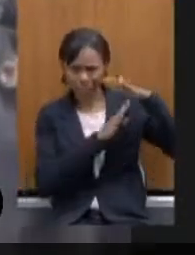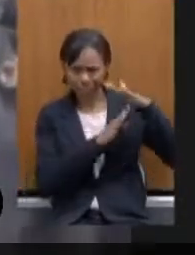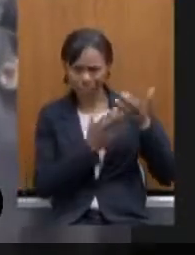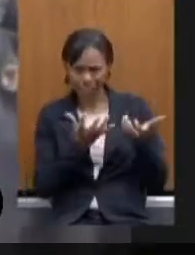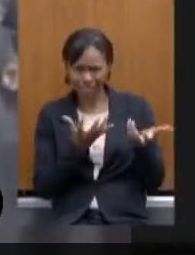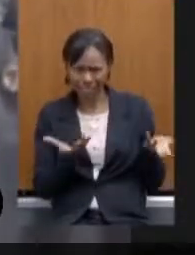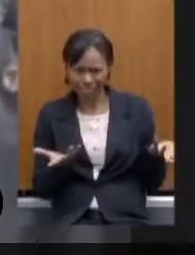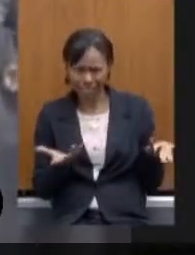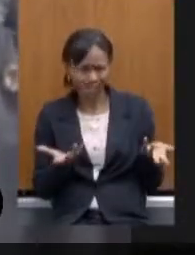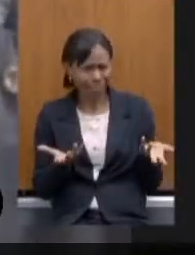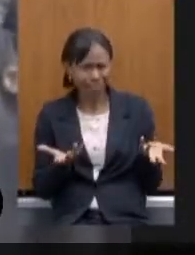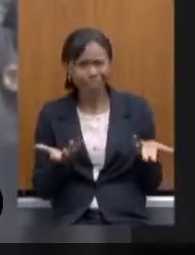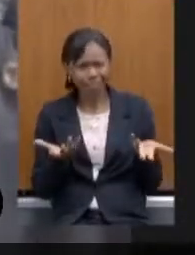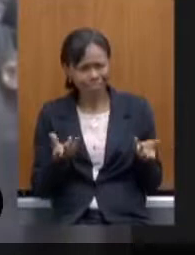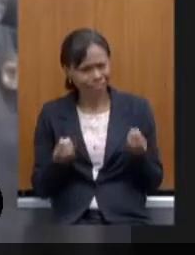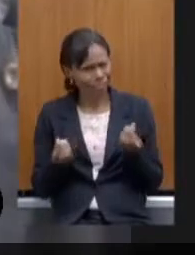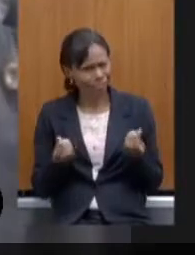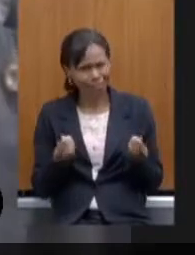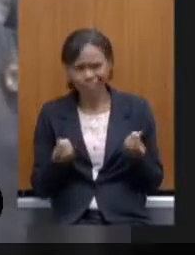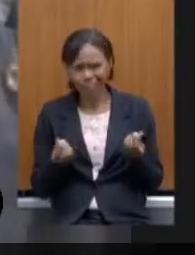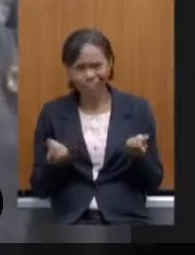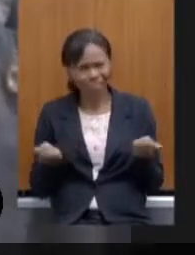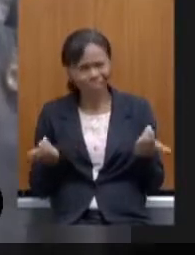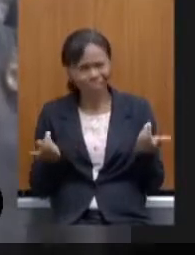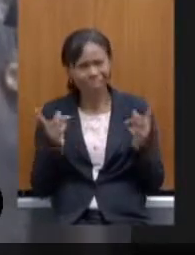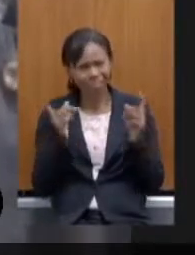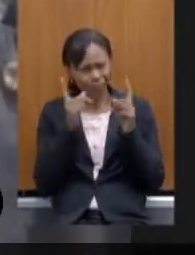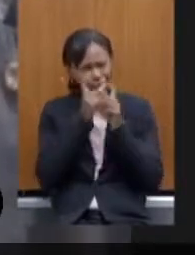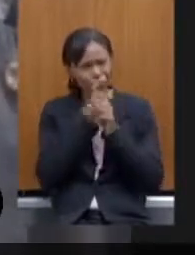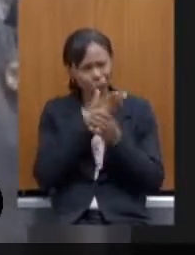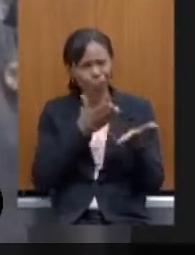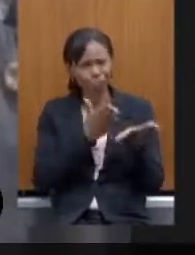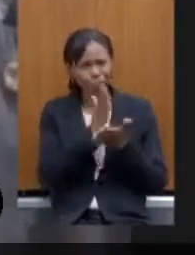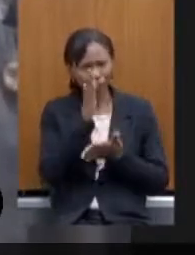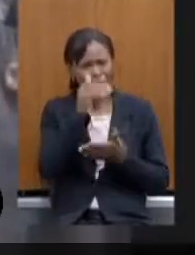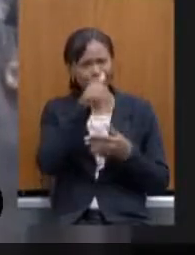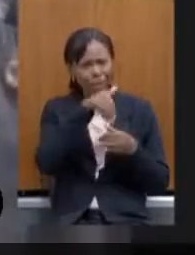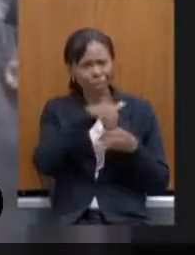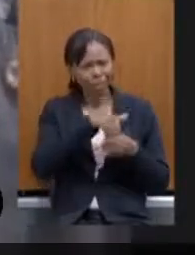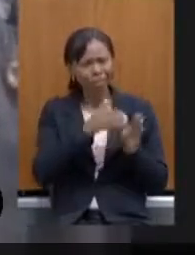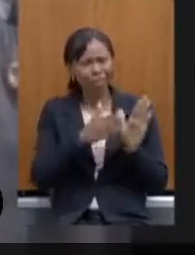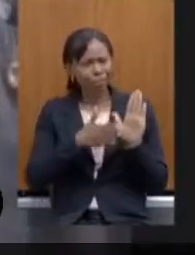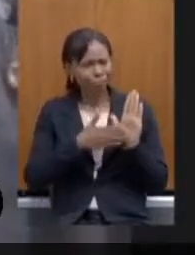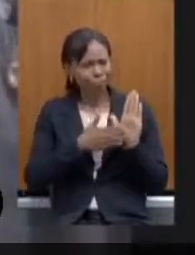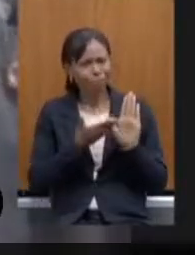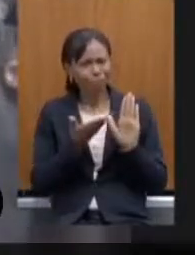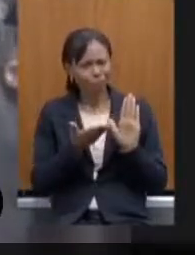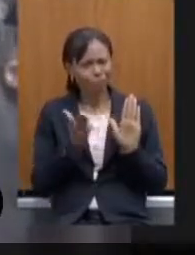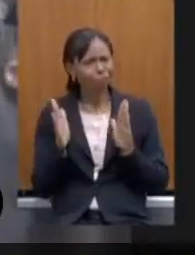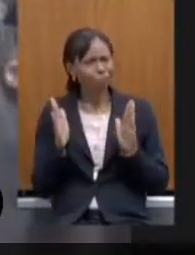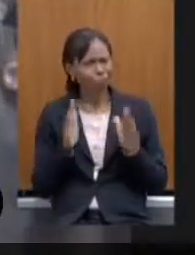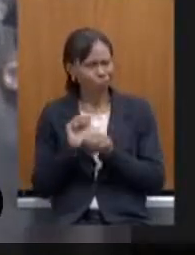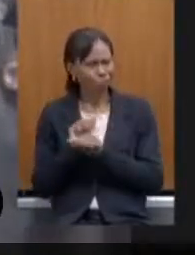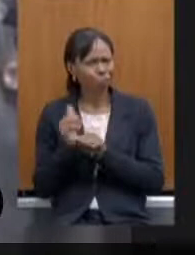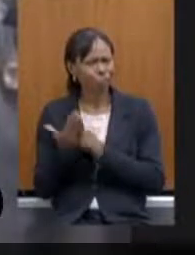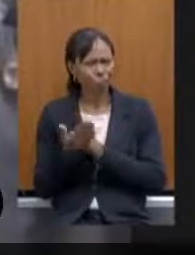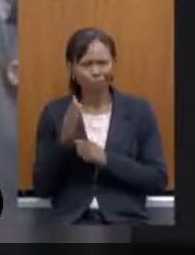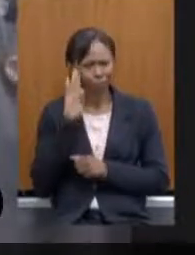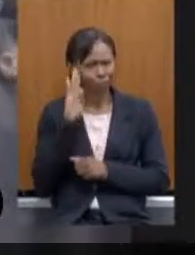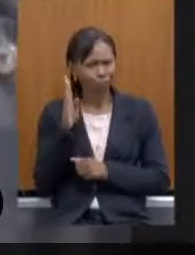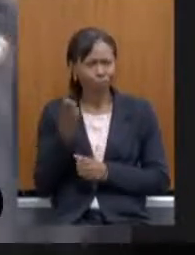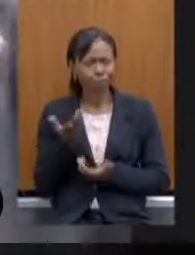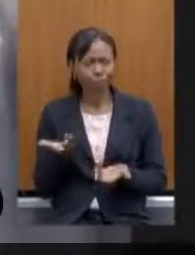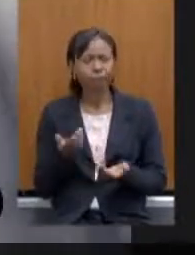é fica muito delicado para gente aprovar uma proposta dessa sobretudo no período de sipan